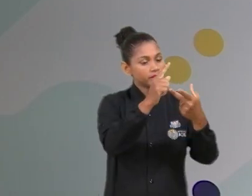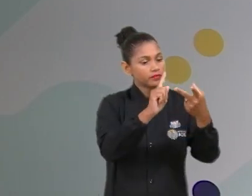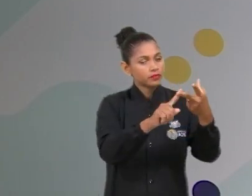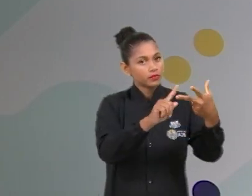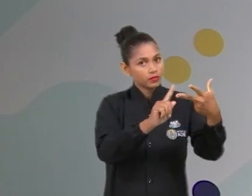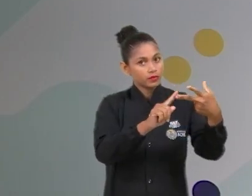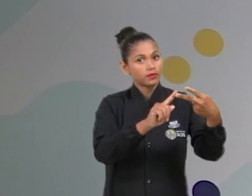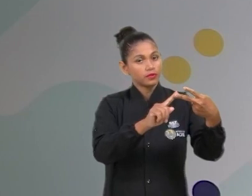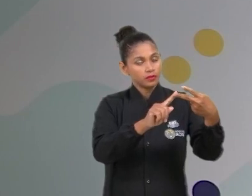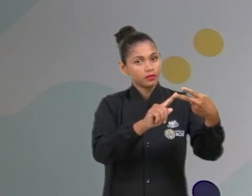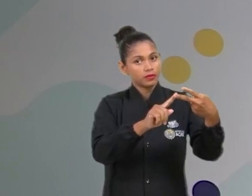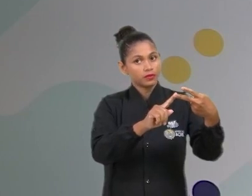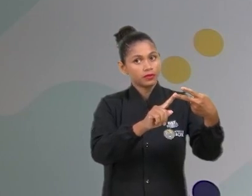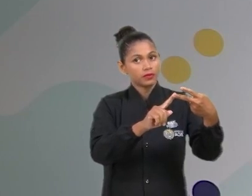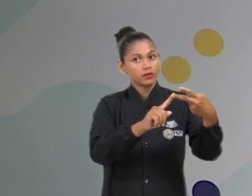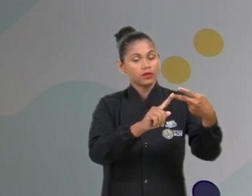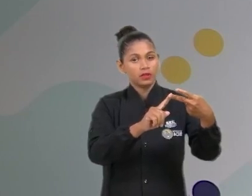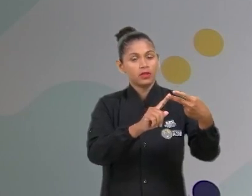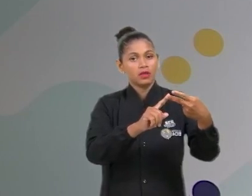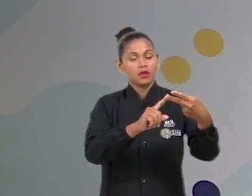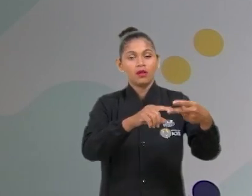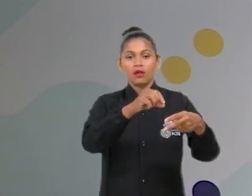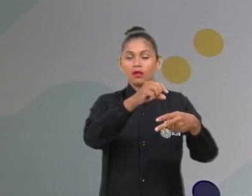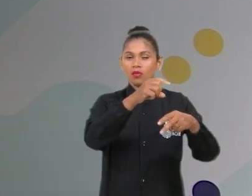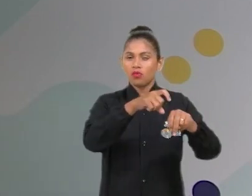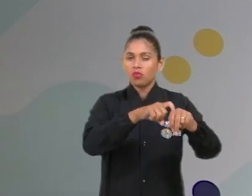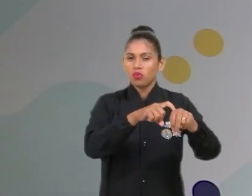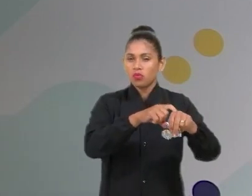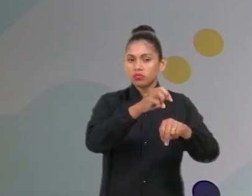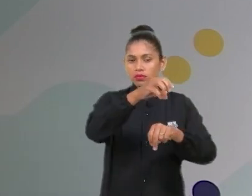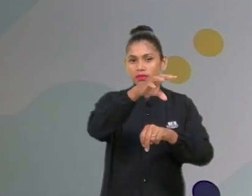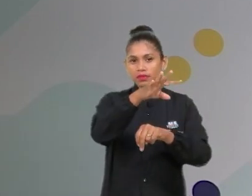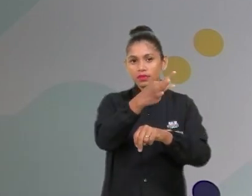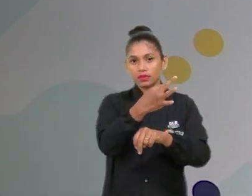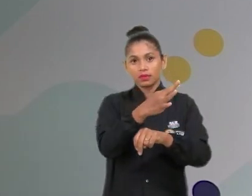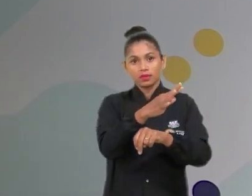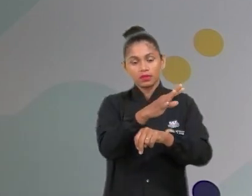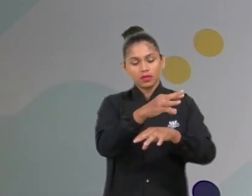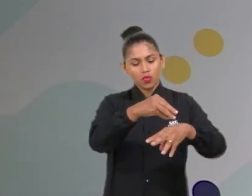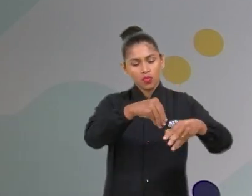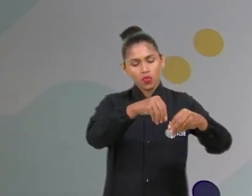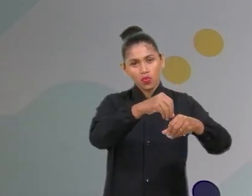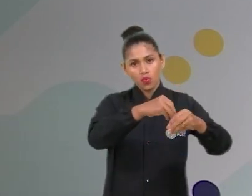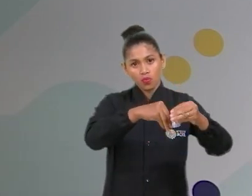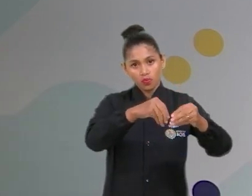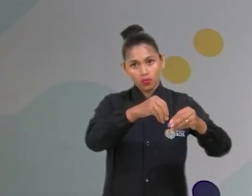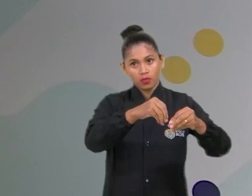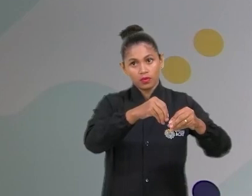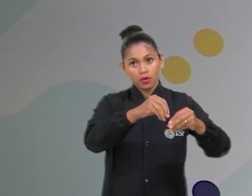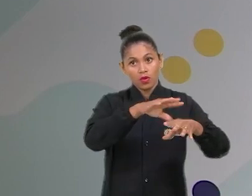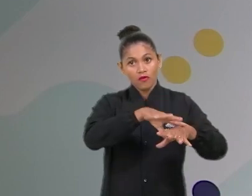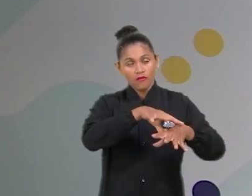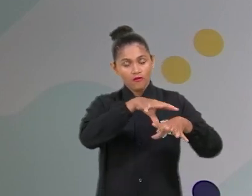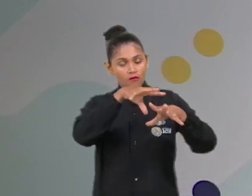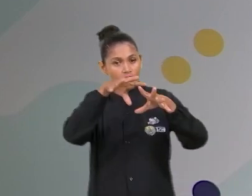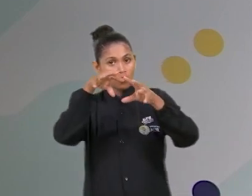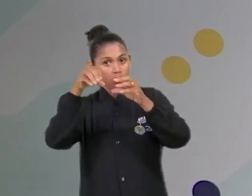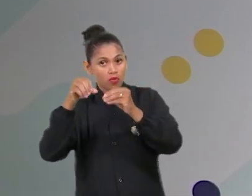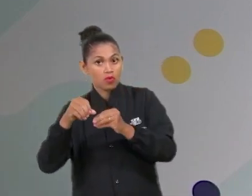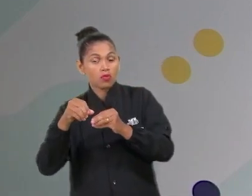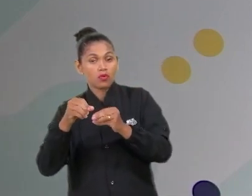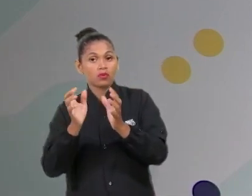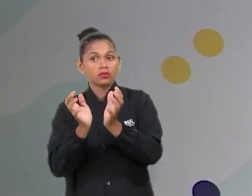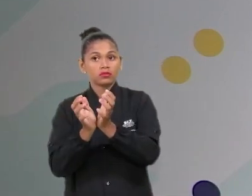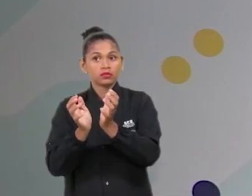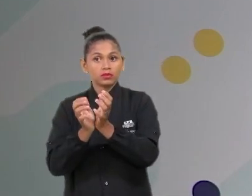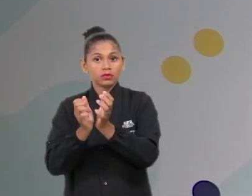metais alcalinos terrosos. Pulamos lá para o grupo 13. O 14 e o 15, eles não